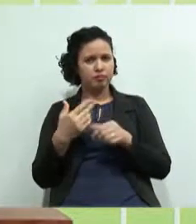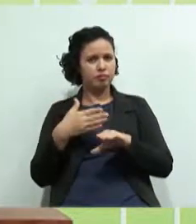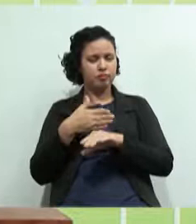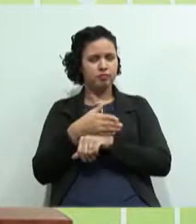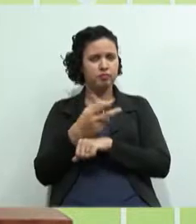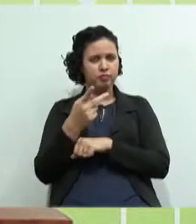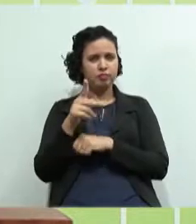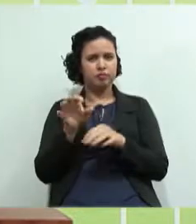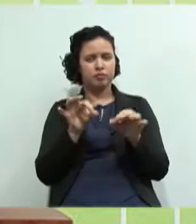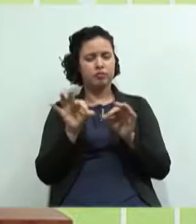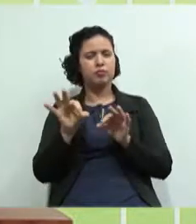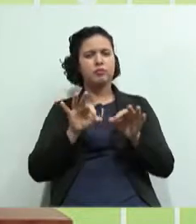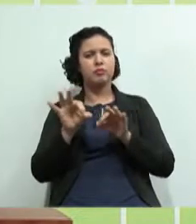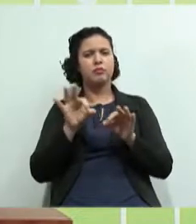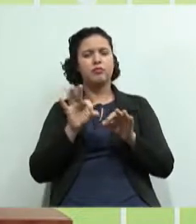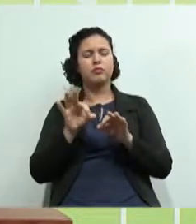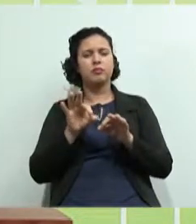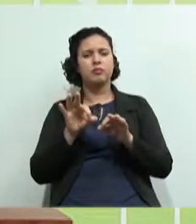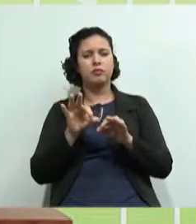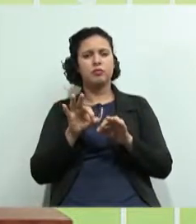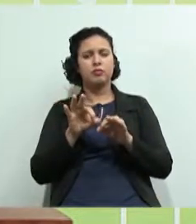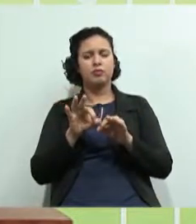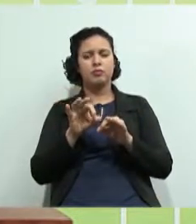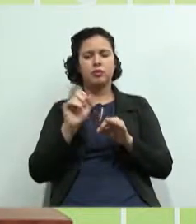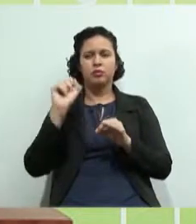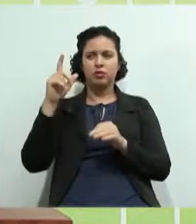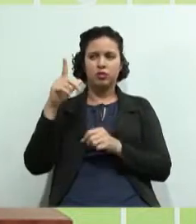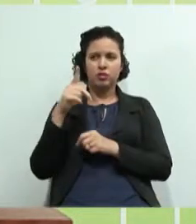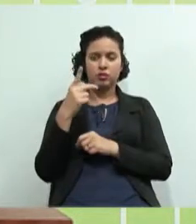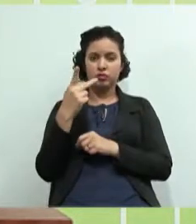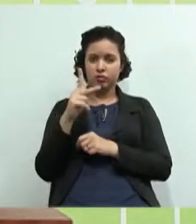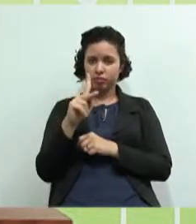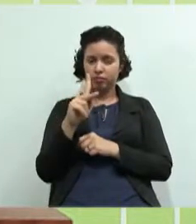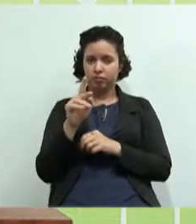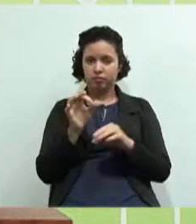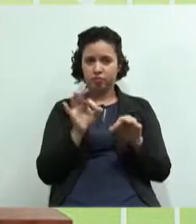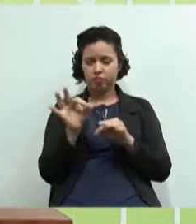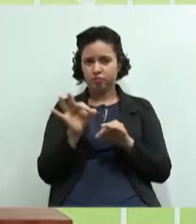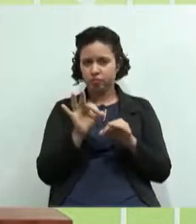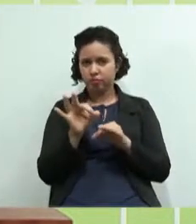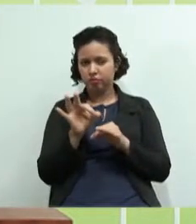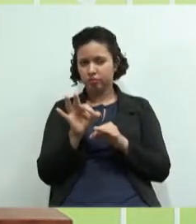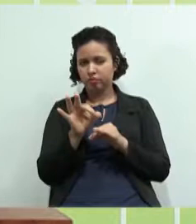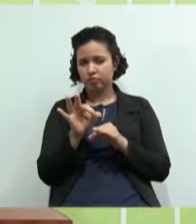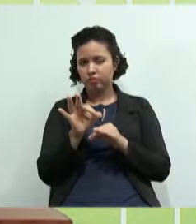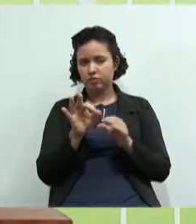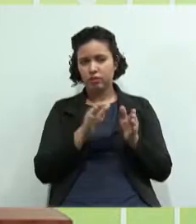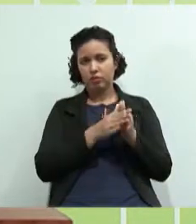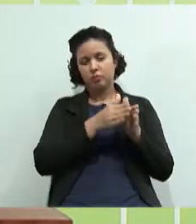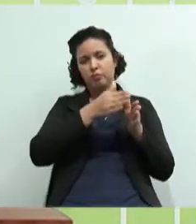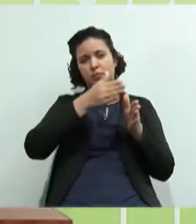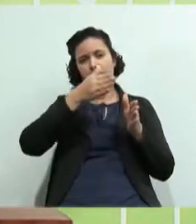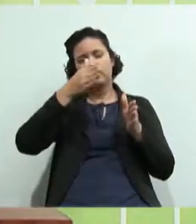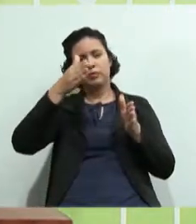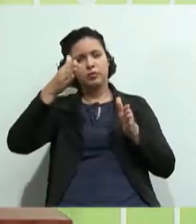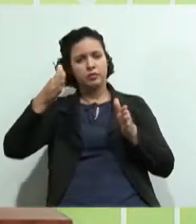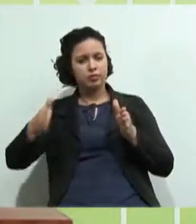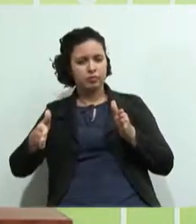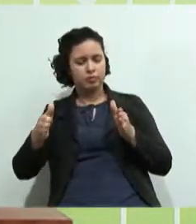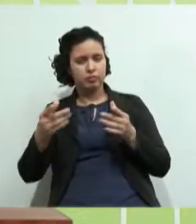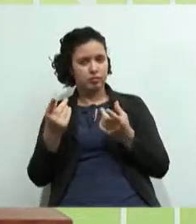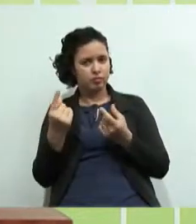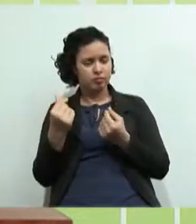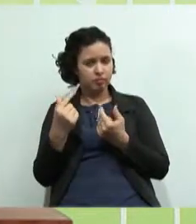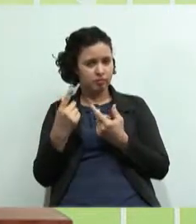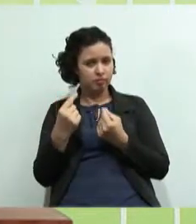seu planejamento. Quem mais? O clima interfere no seu planejamento, o período, na verdade, enfim, econômico